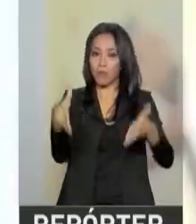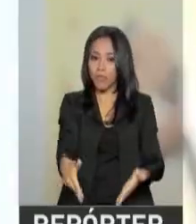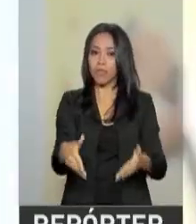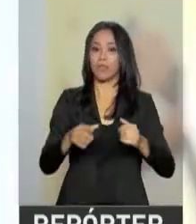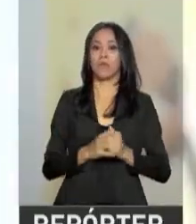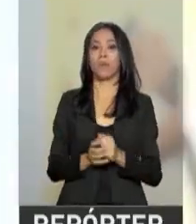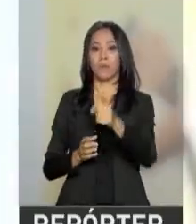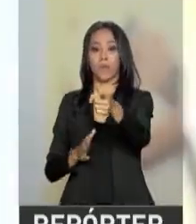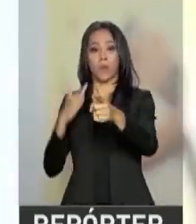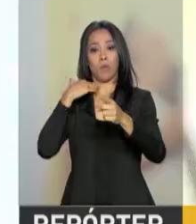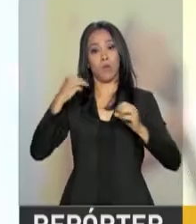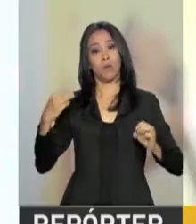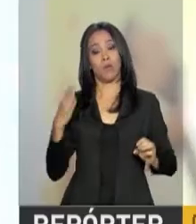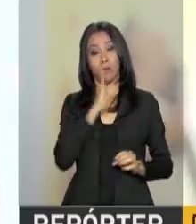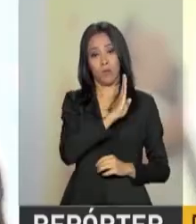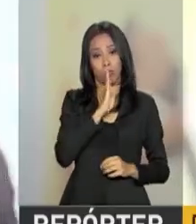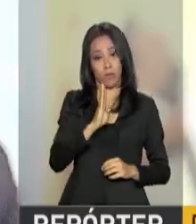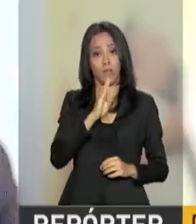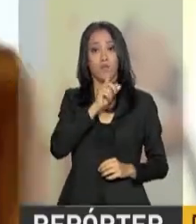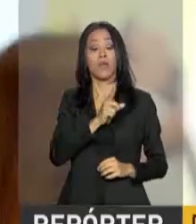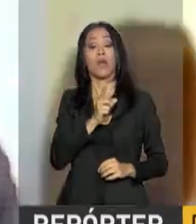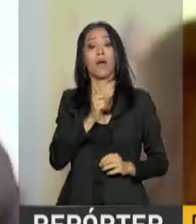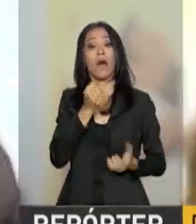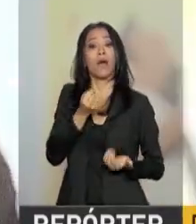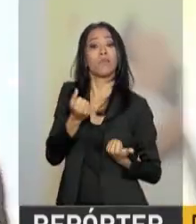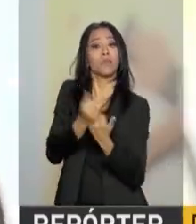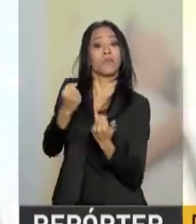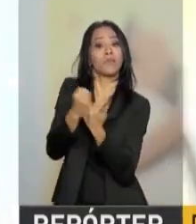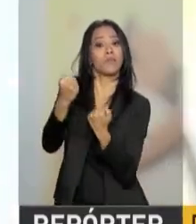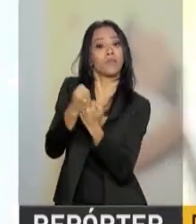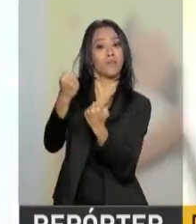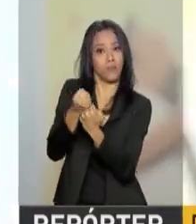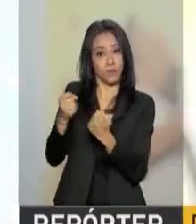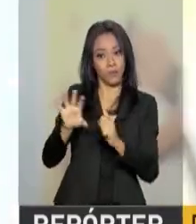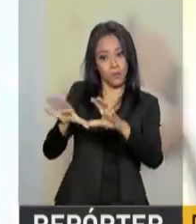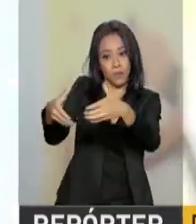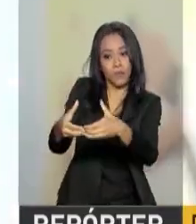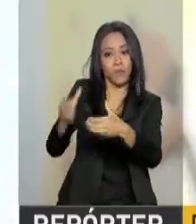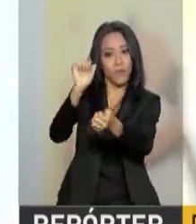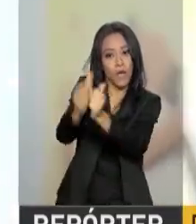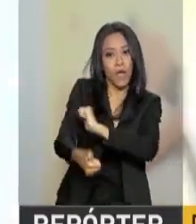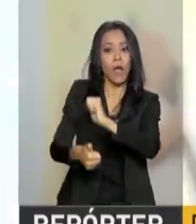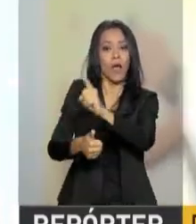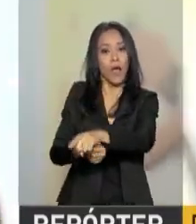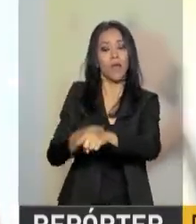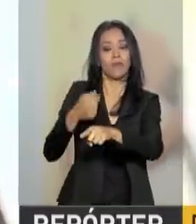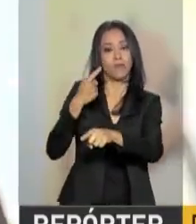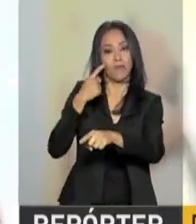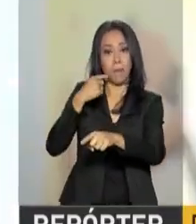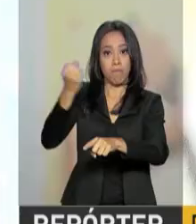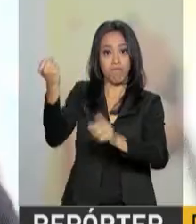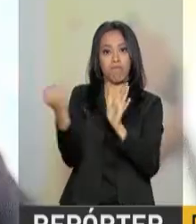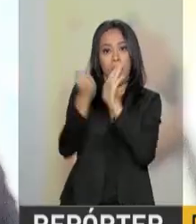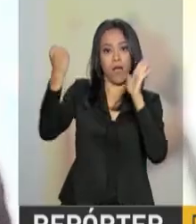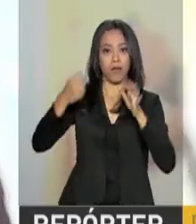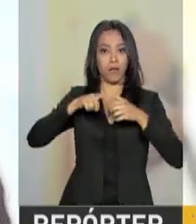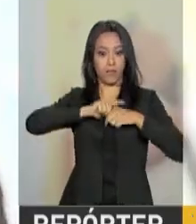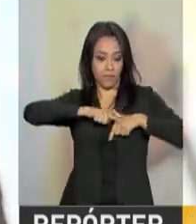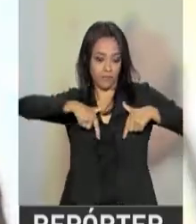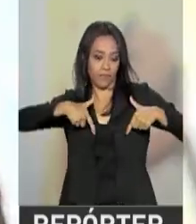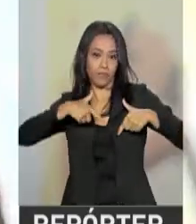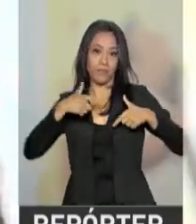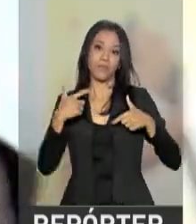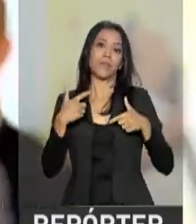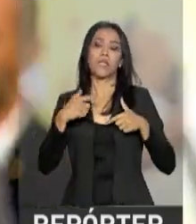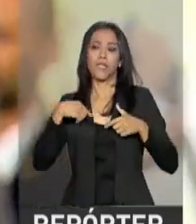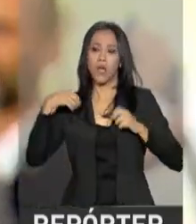banco busca com o patrocínio também a aproximar sua marca os atributos observados no esporte que são